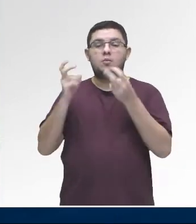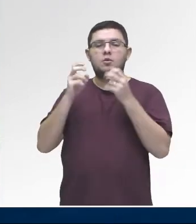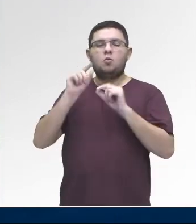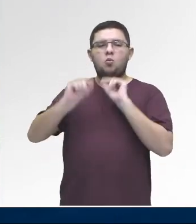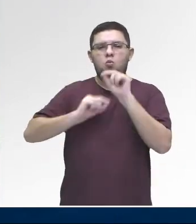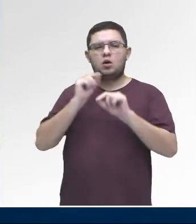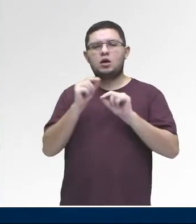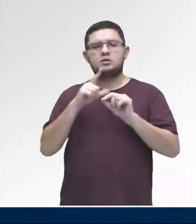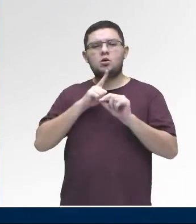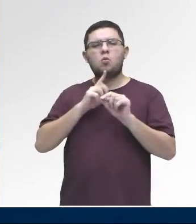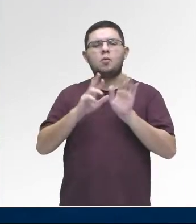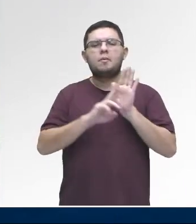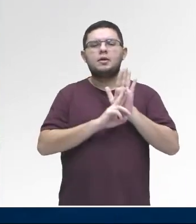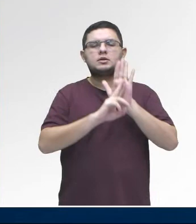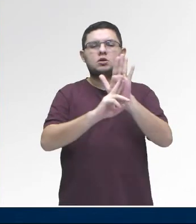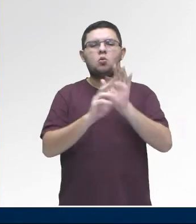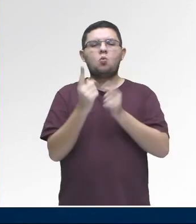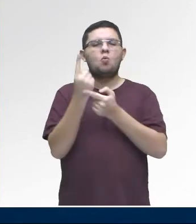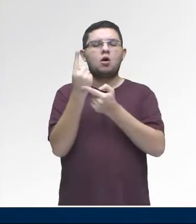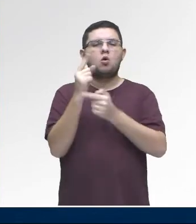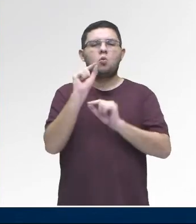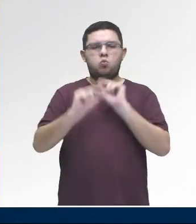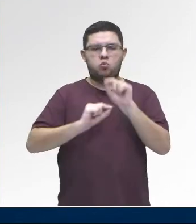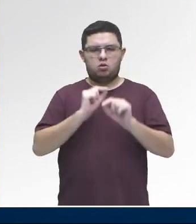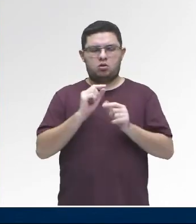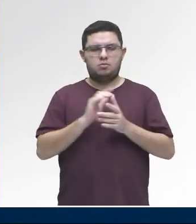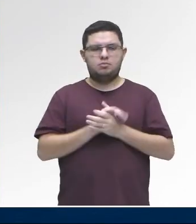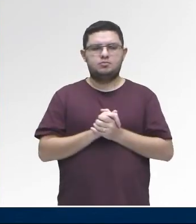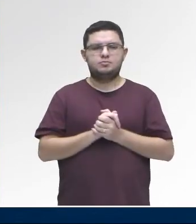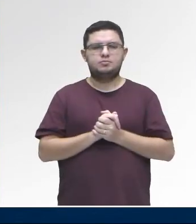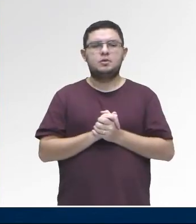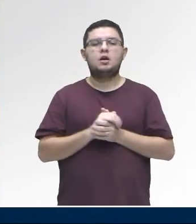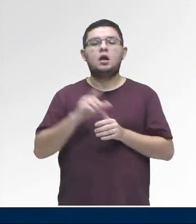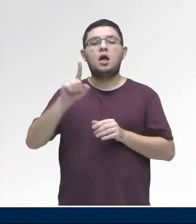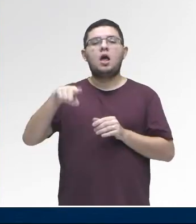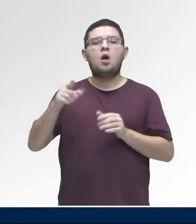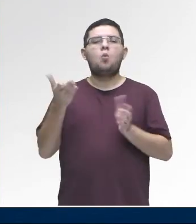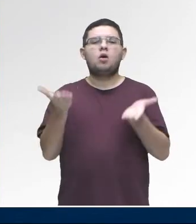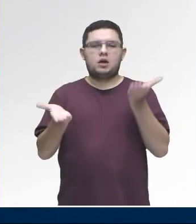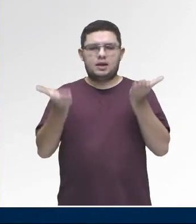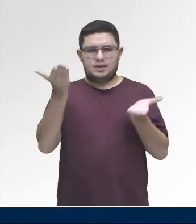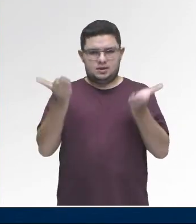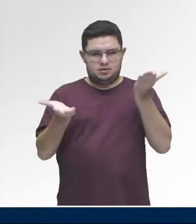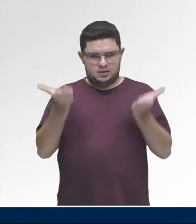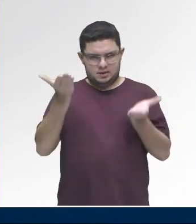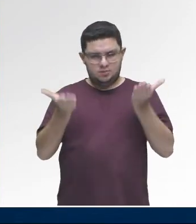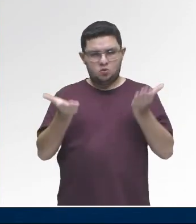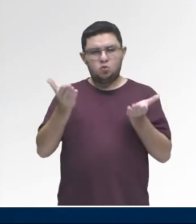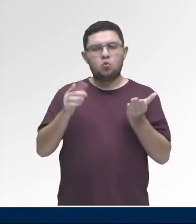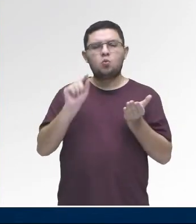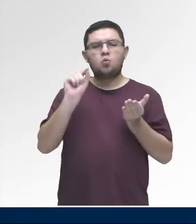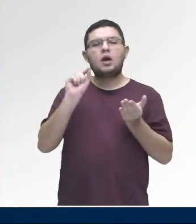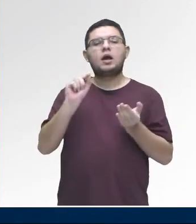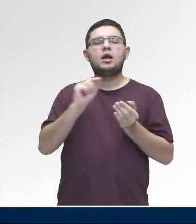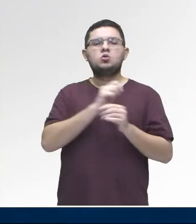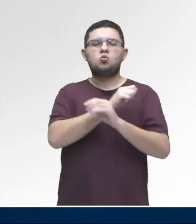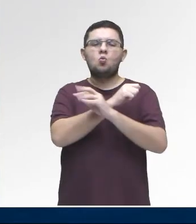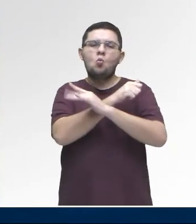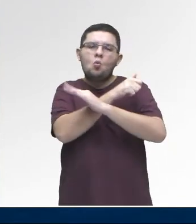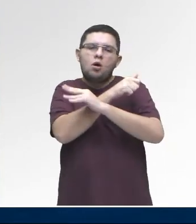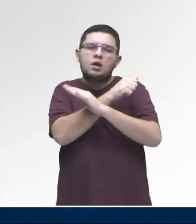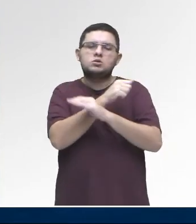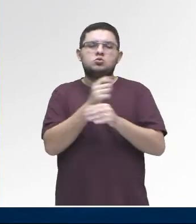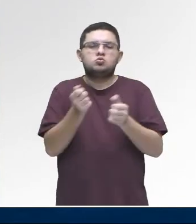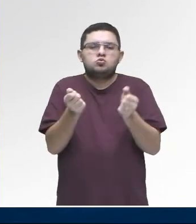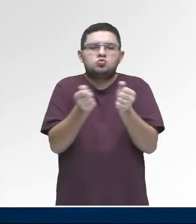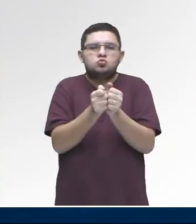uma representação, né, desse equilíbrio desse ácido com